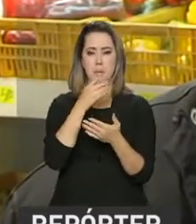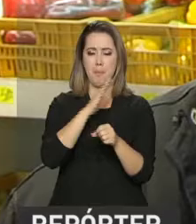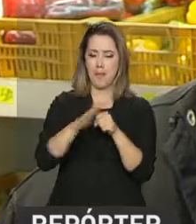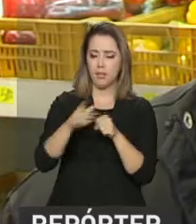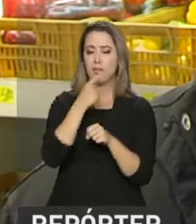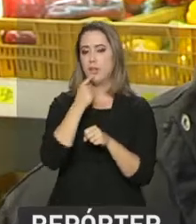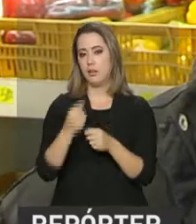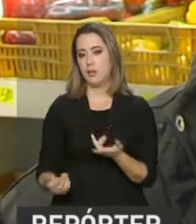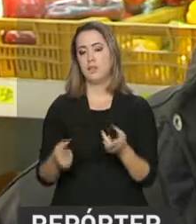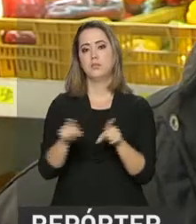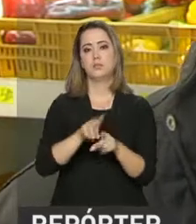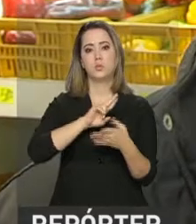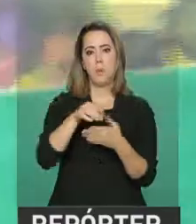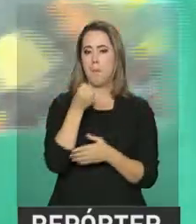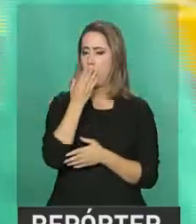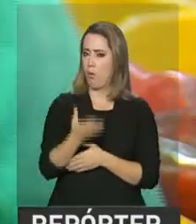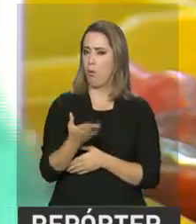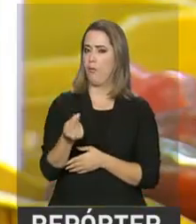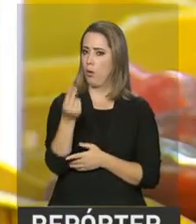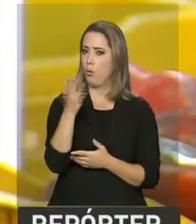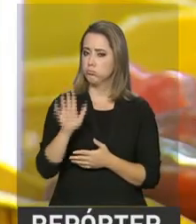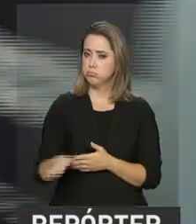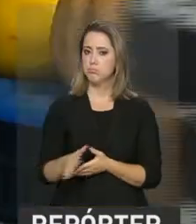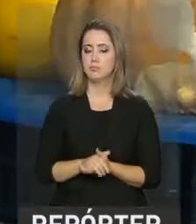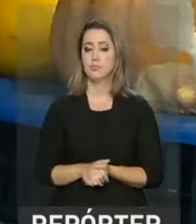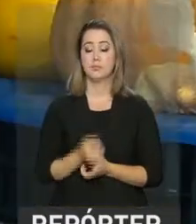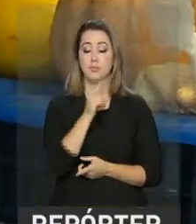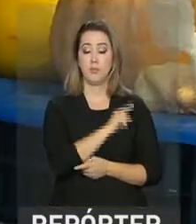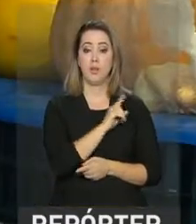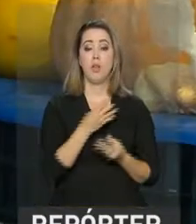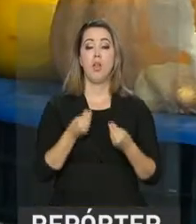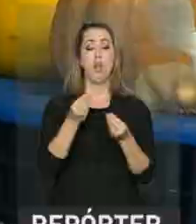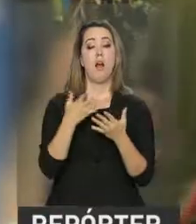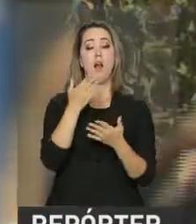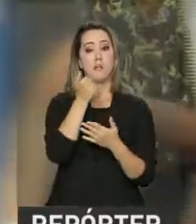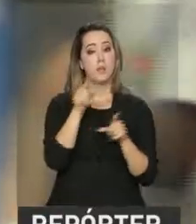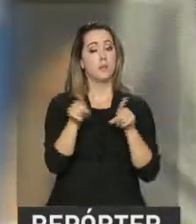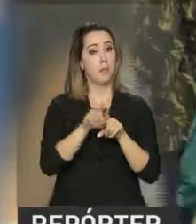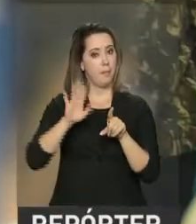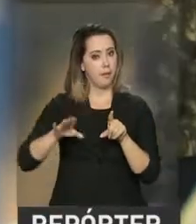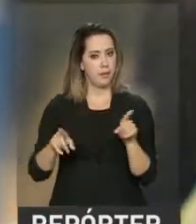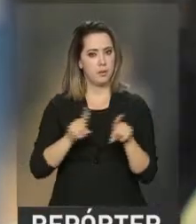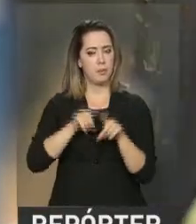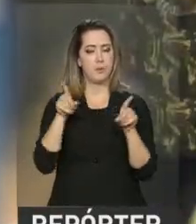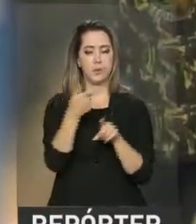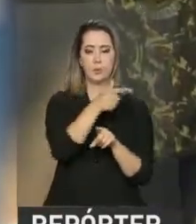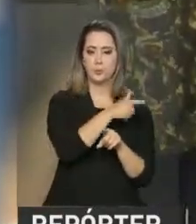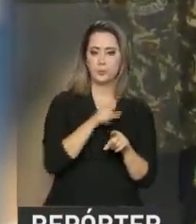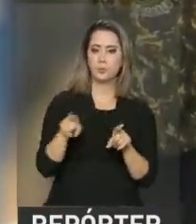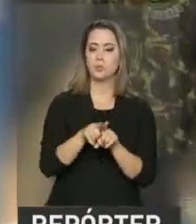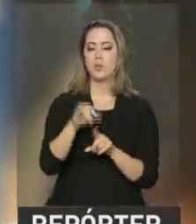bem, preço ótimo, muito bom, barato até. E o alívio nos preços não foi só nos alimentos. É o que mostrou o Índice Nacional